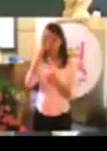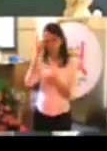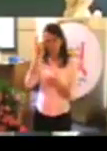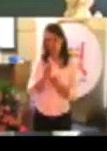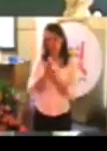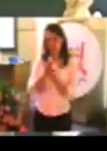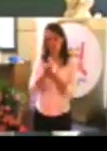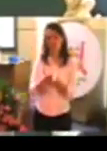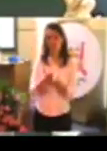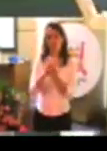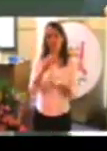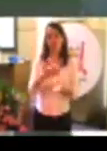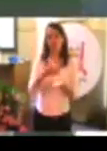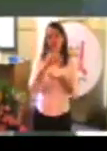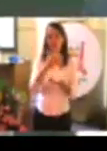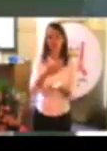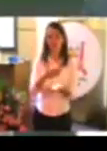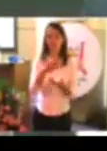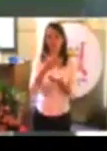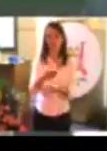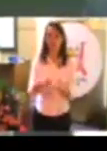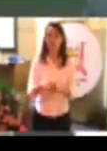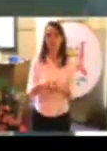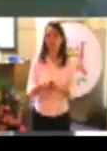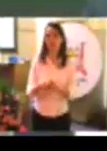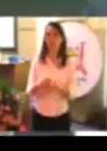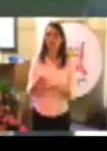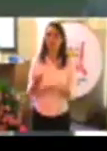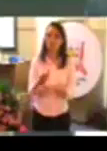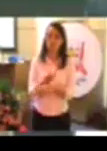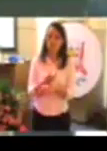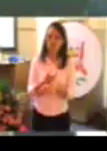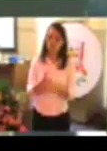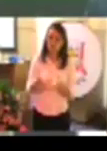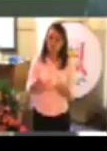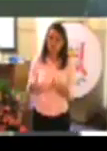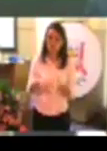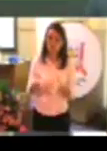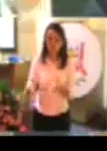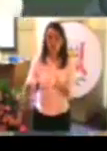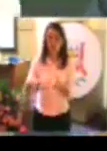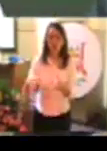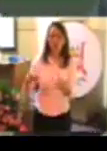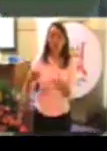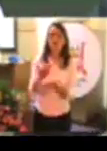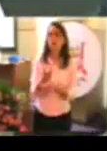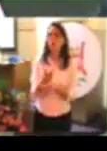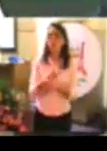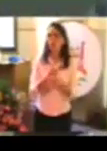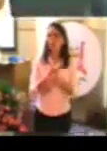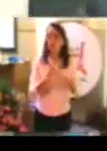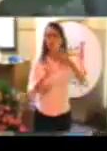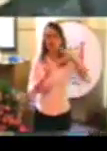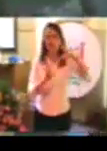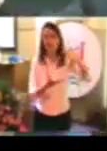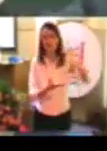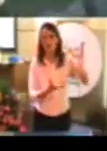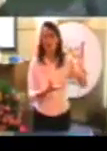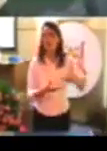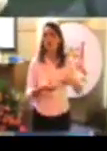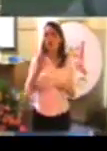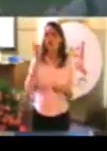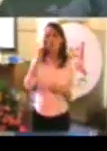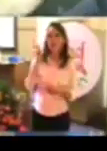daquela época, que saíam ali às margens do Rio Tejo para desbravarem o mundo, sem